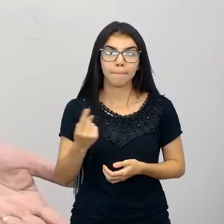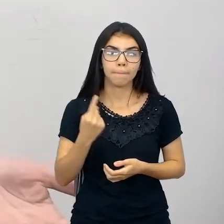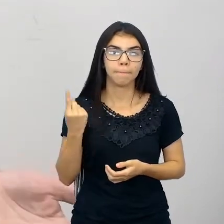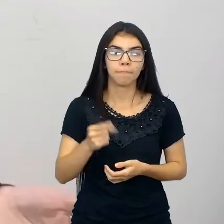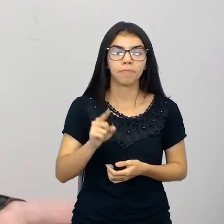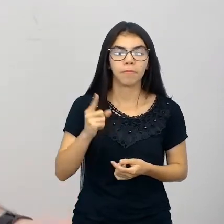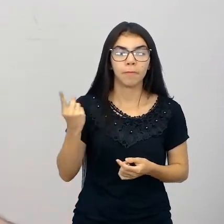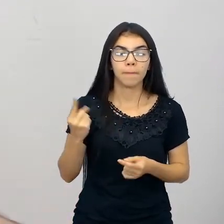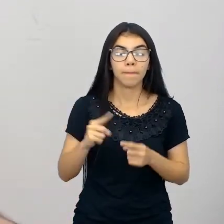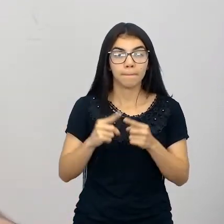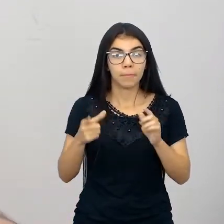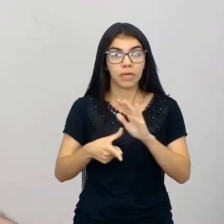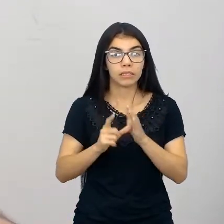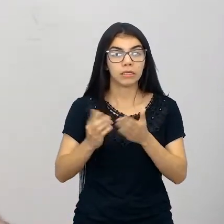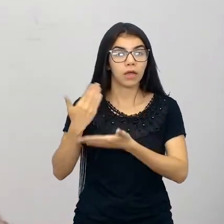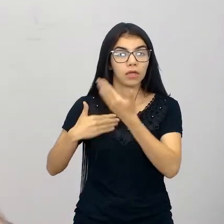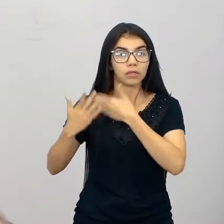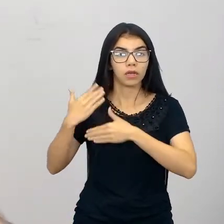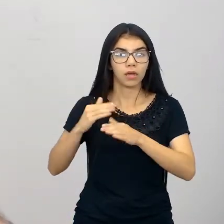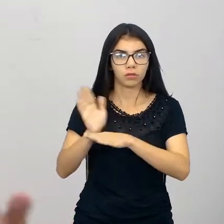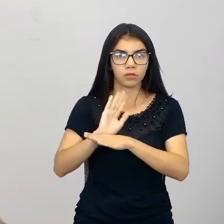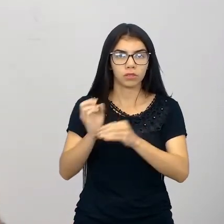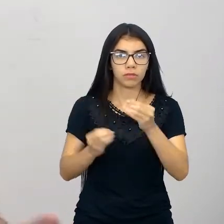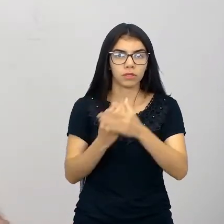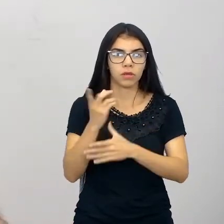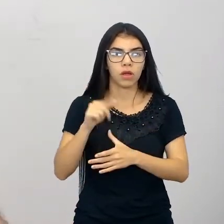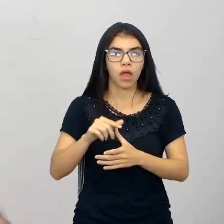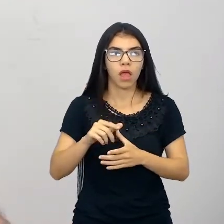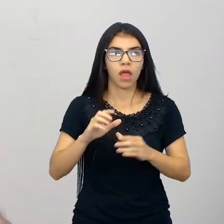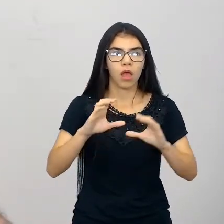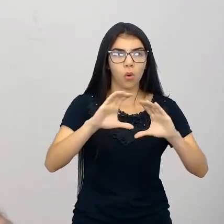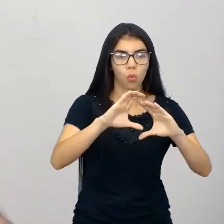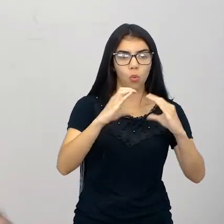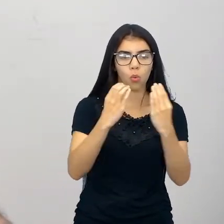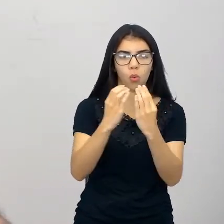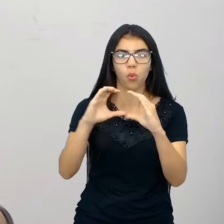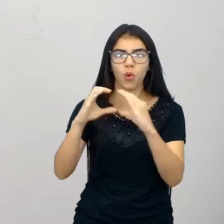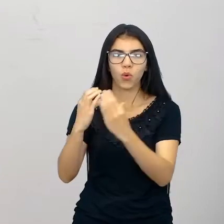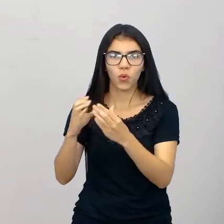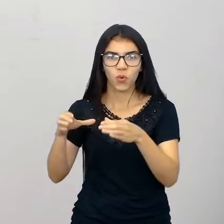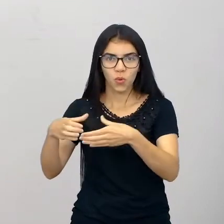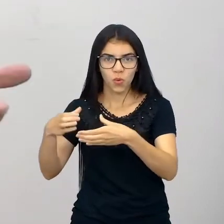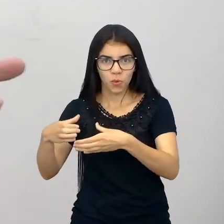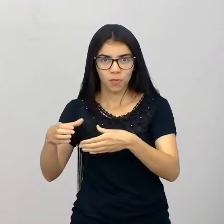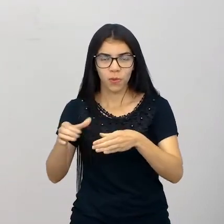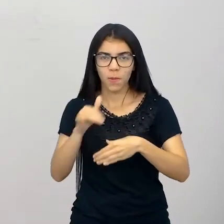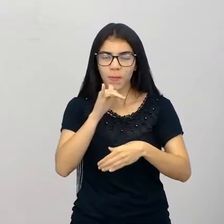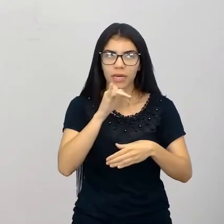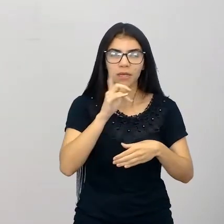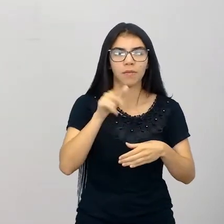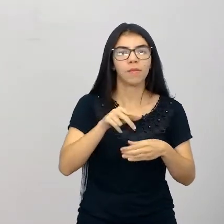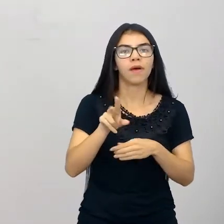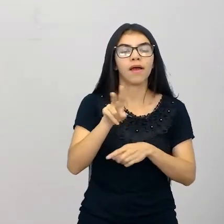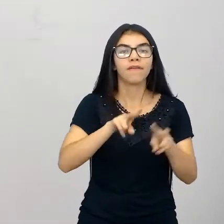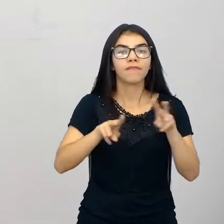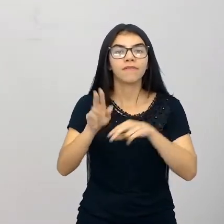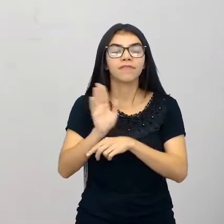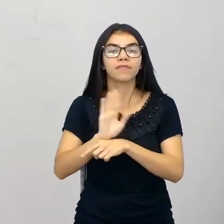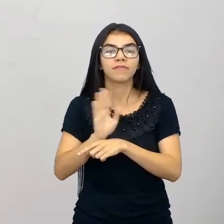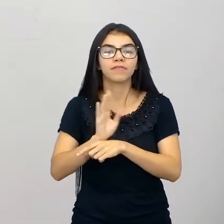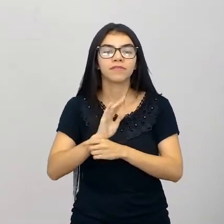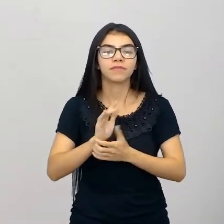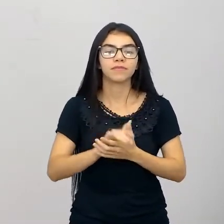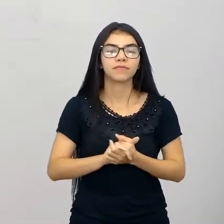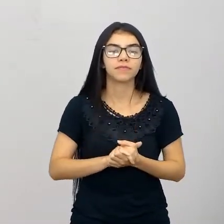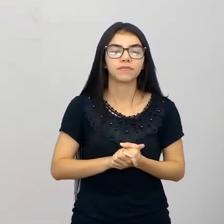cinema, ele surgiu como uma experiência coletiva. Então, a gente está falando sobre ver filmes, sobre... A gente vai lá, liga